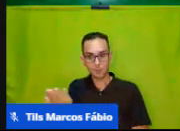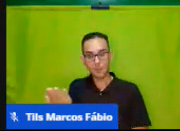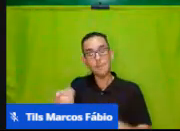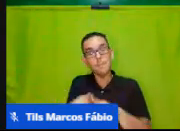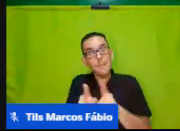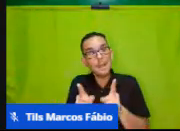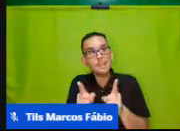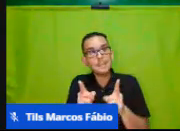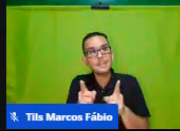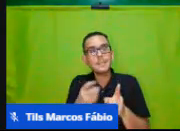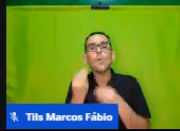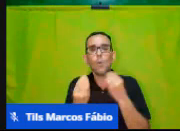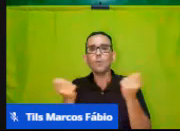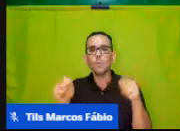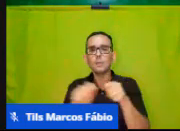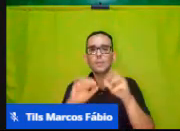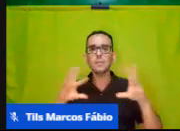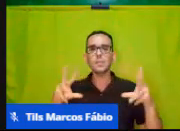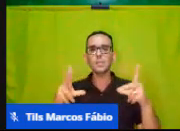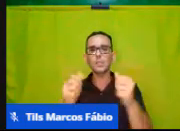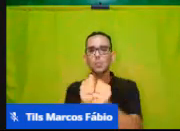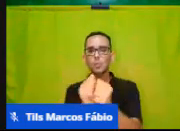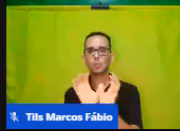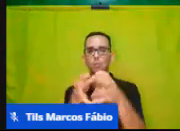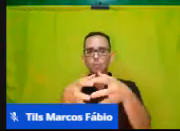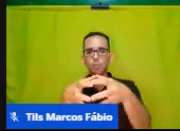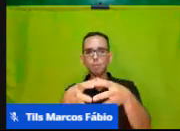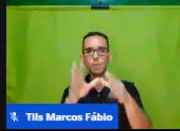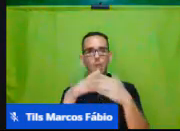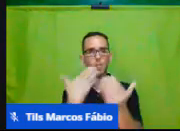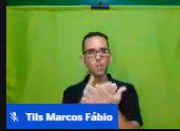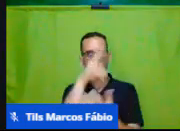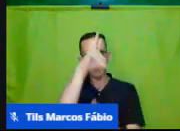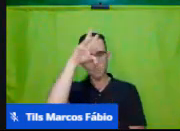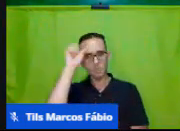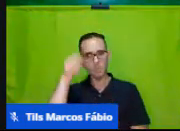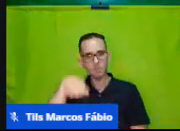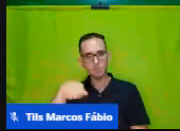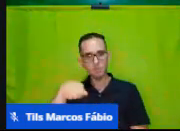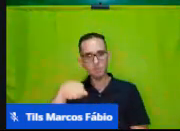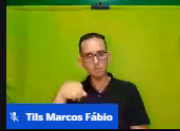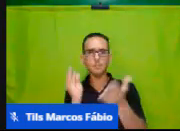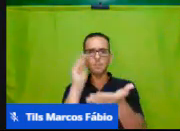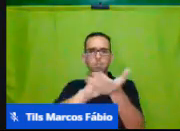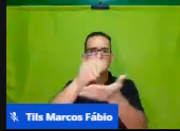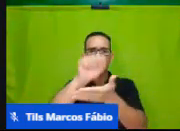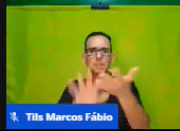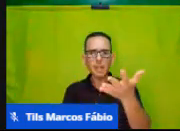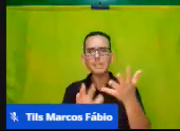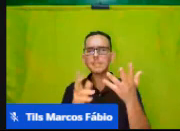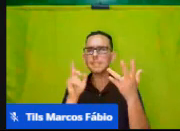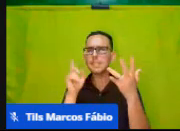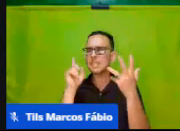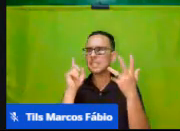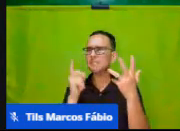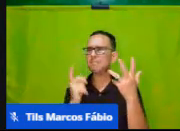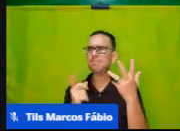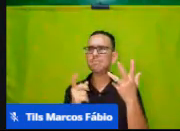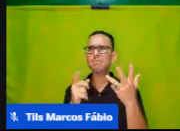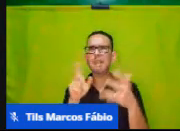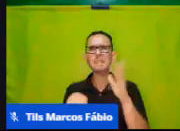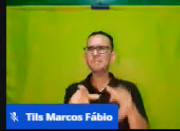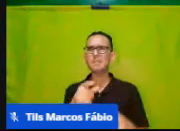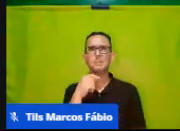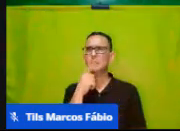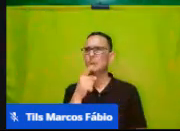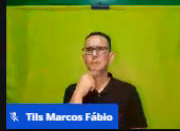como nós fazemos para toda uma rede, nem sempre as atividades que nós colocamos ali vão servir para todas as